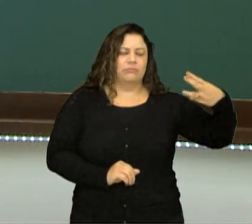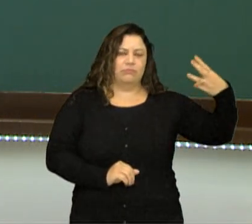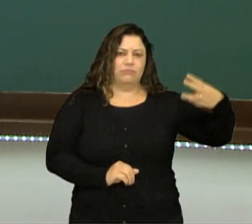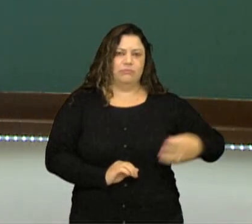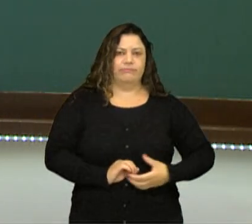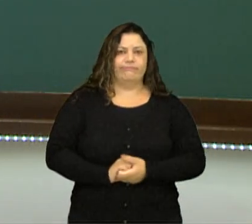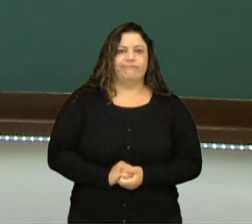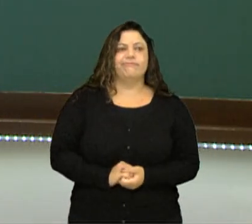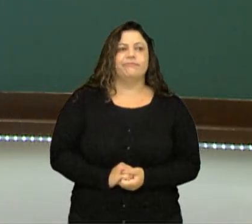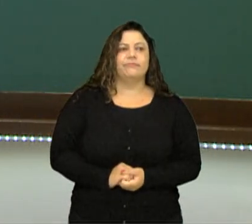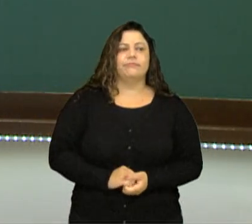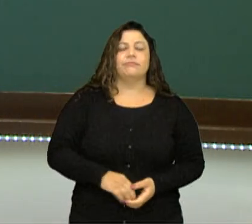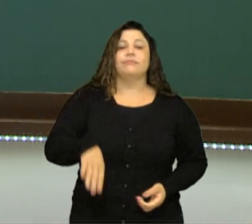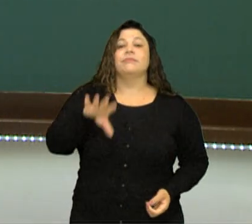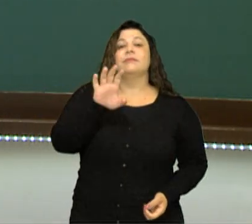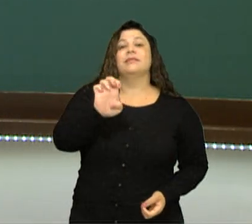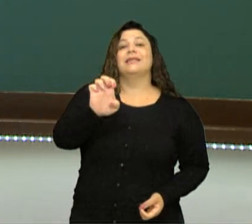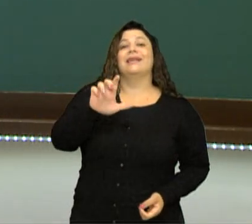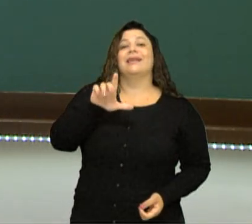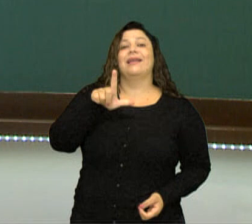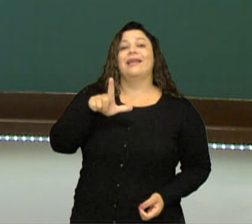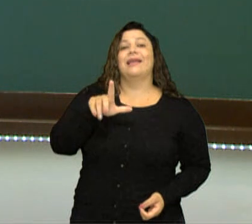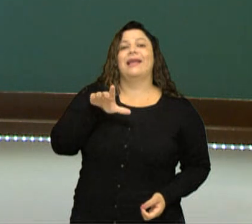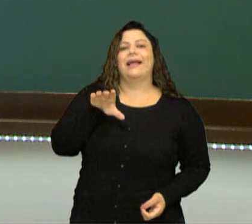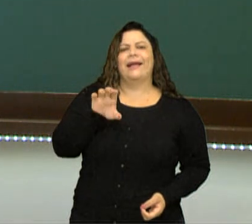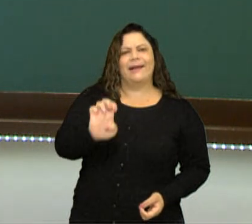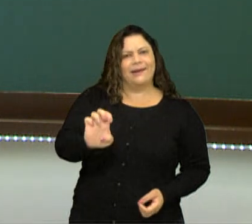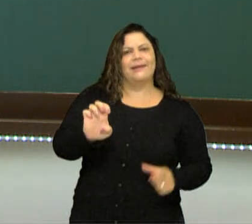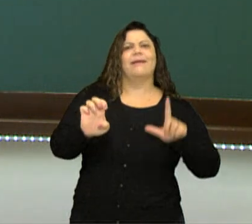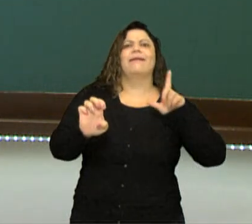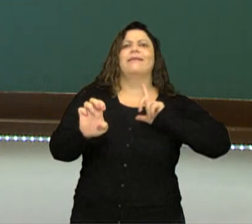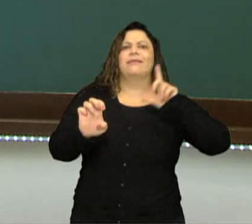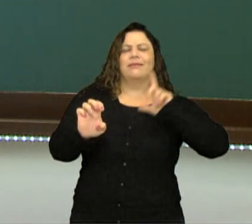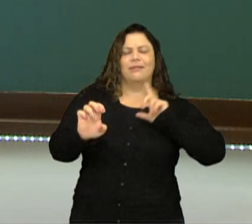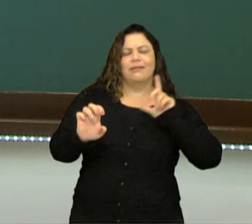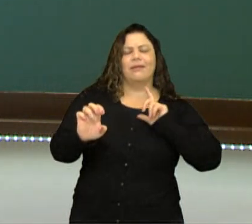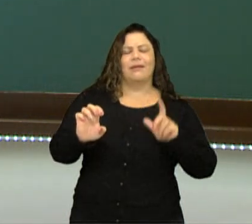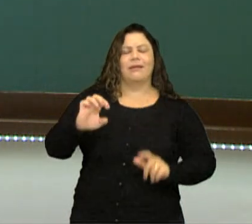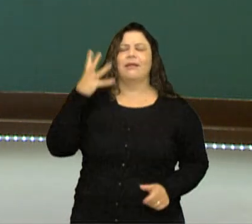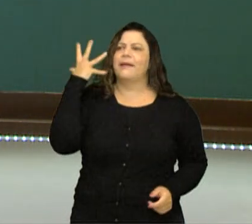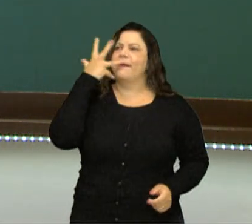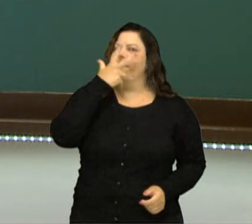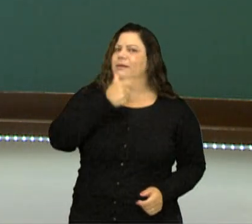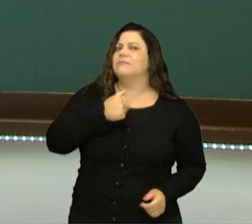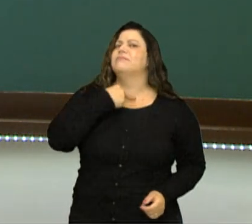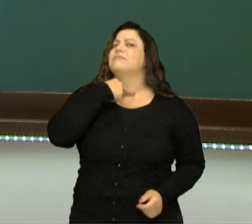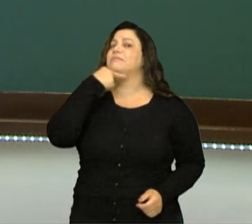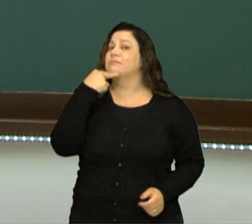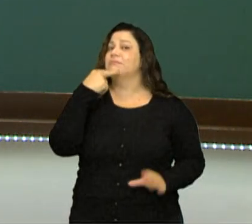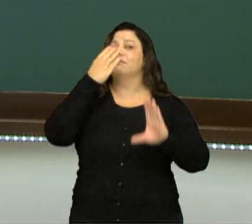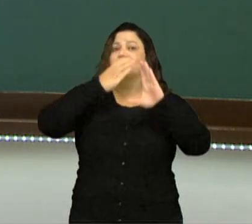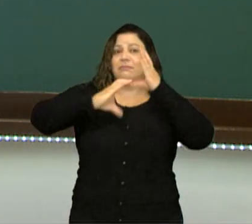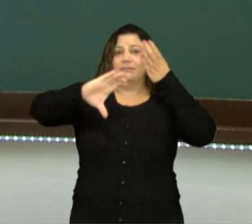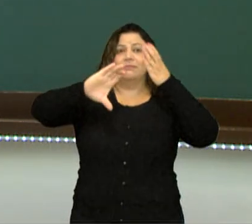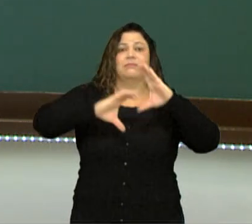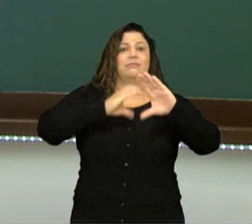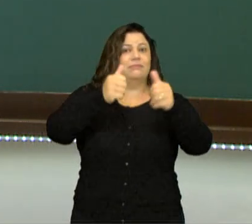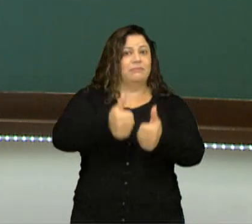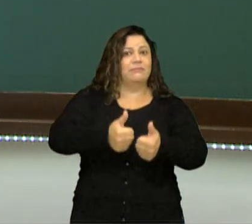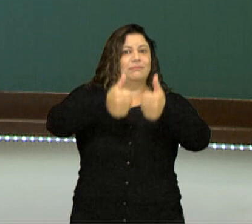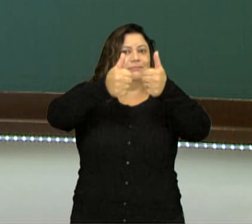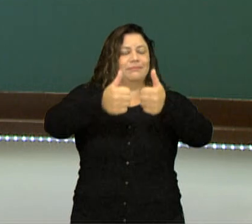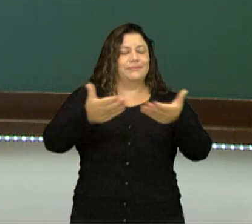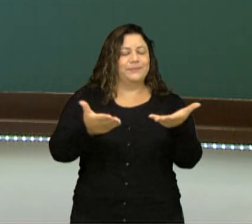enunciado, ele tem uma bela voz e canta muito bem. Se você analisar, nós temos o